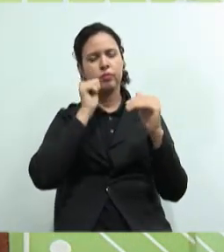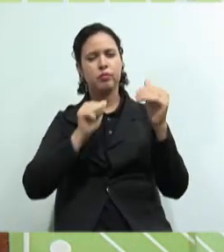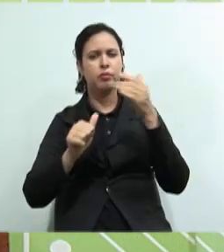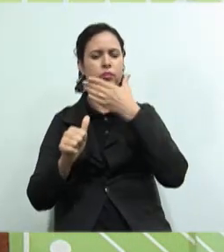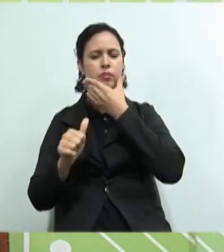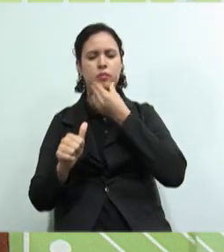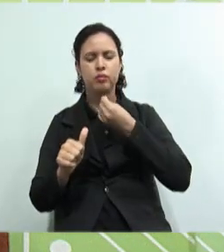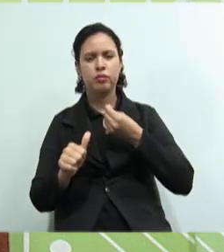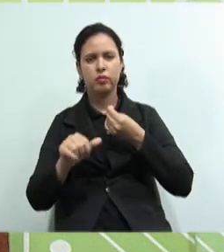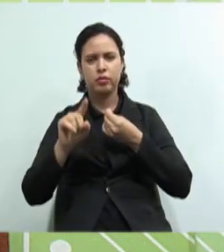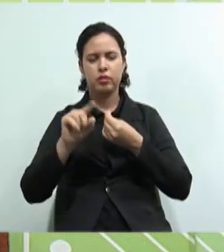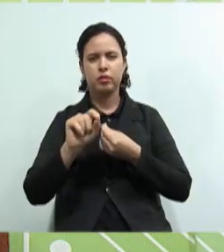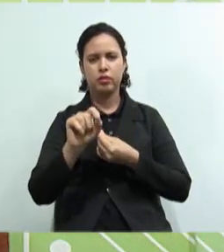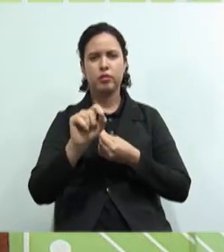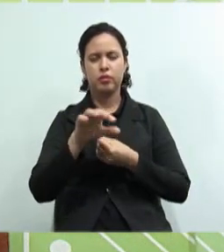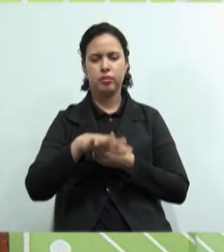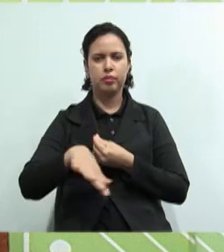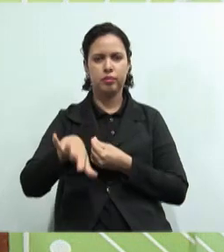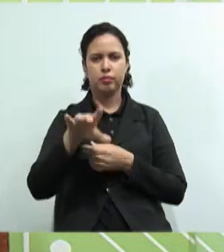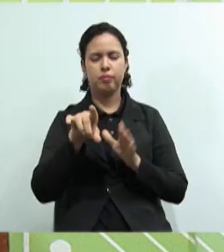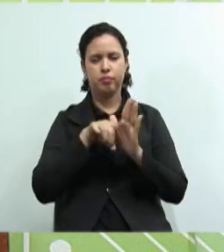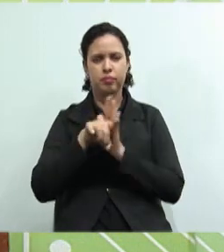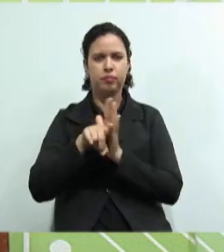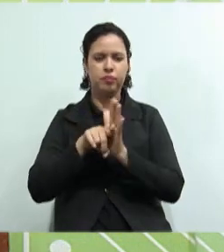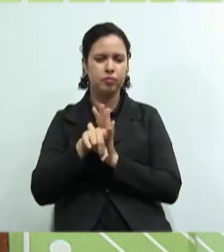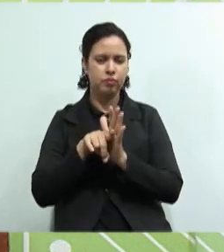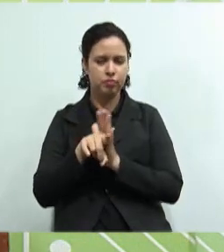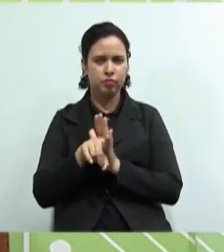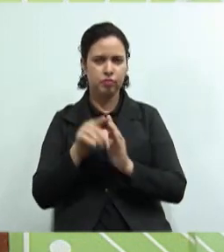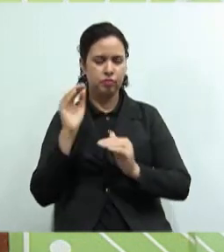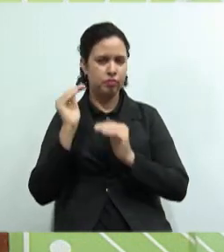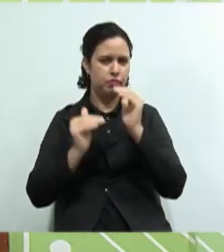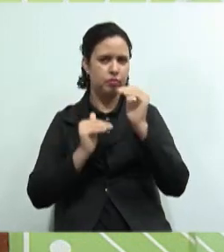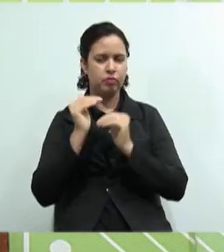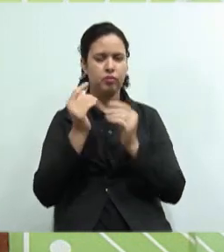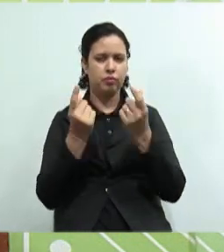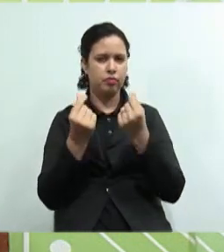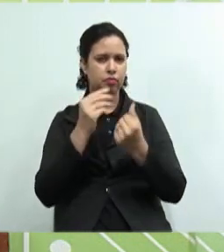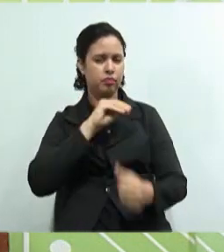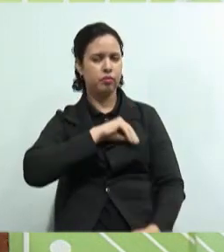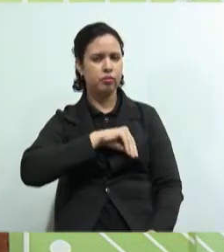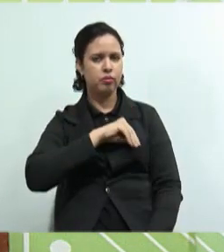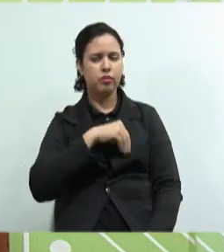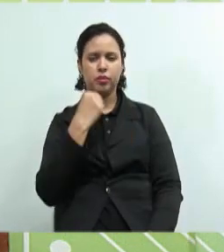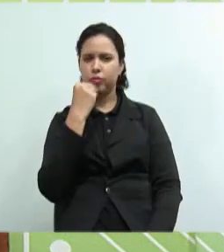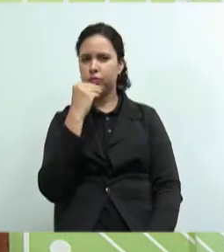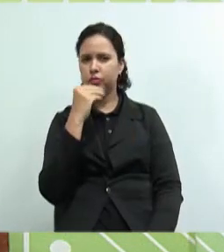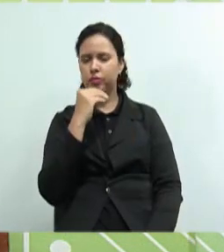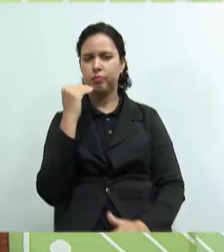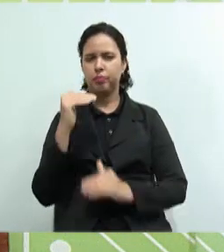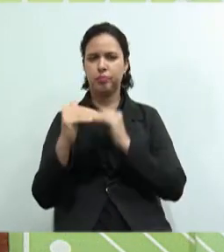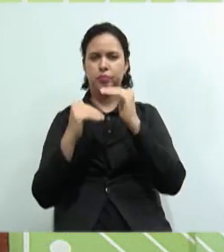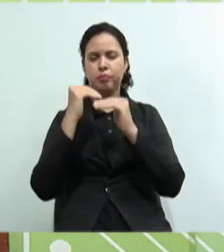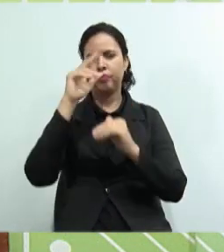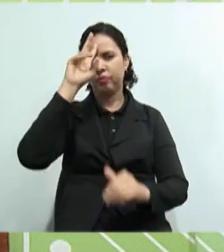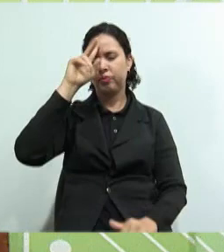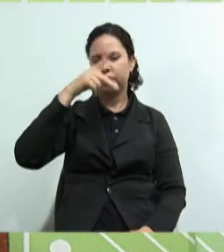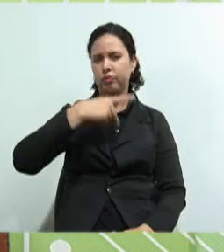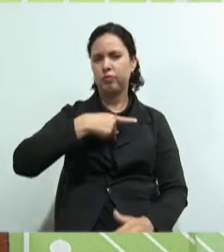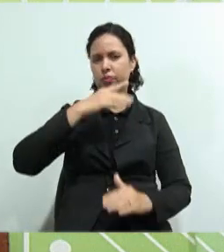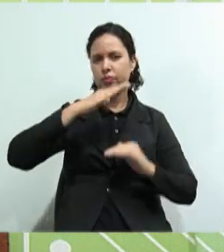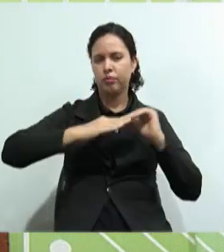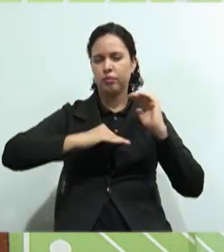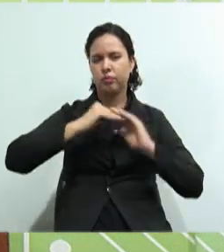um ramo da economia muito pesquisado, essa igualdade tanto de renda quanto de oportunidades de crescimento pessoal e